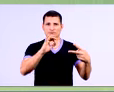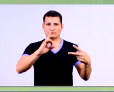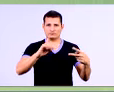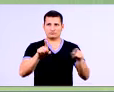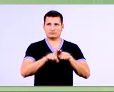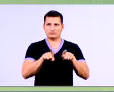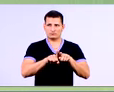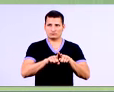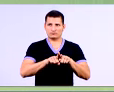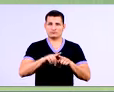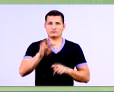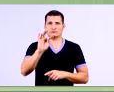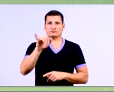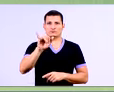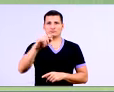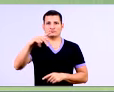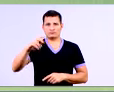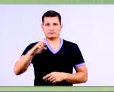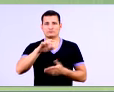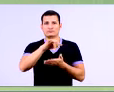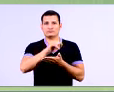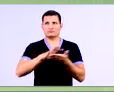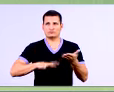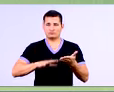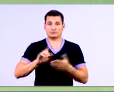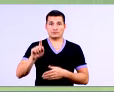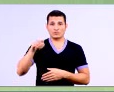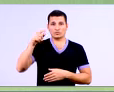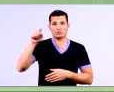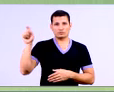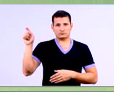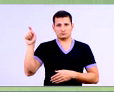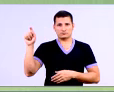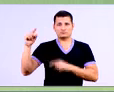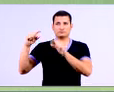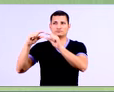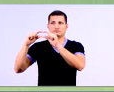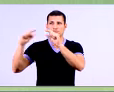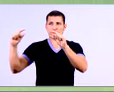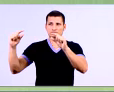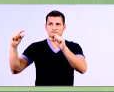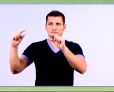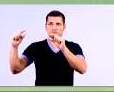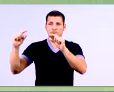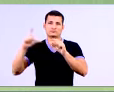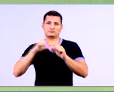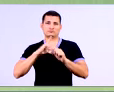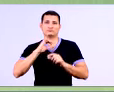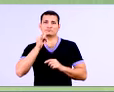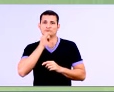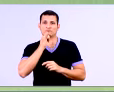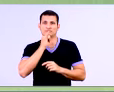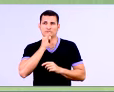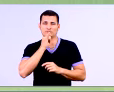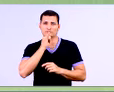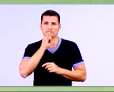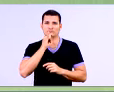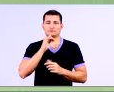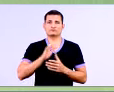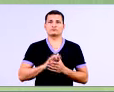também. E ao lado direito, nós temos um exemplo do resultado.